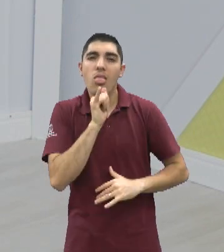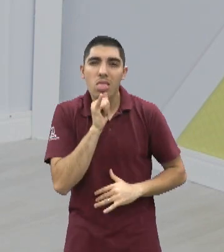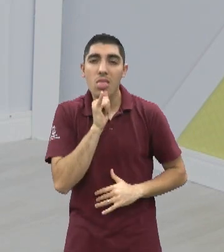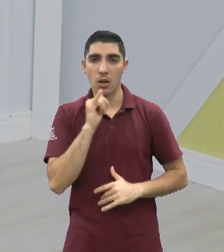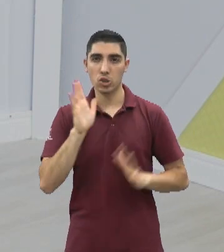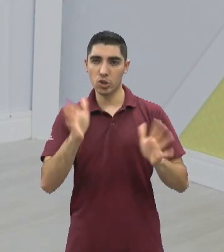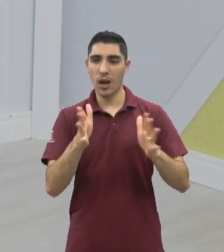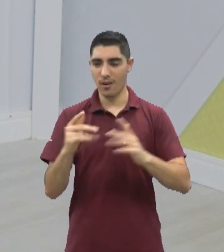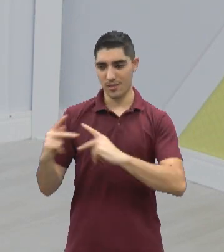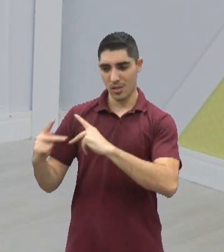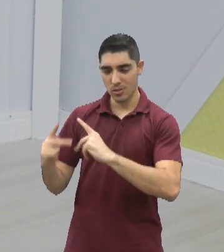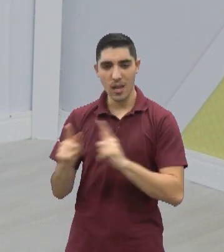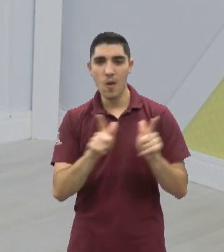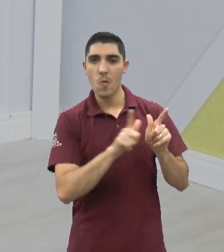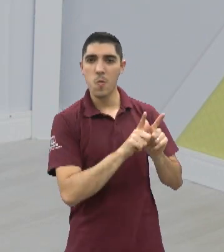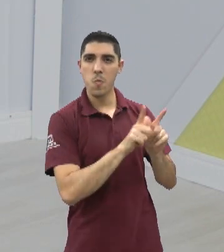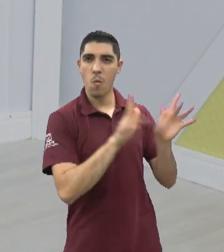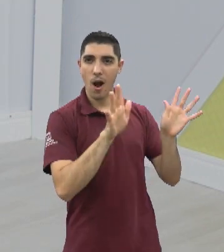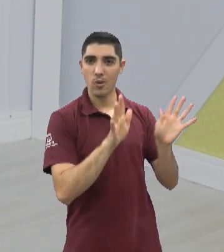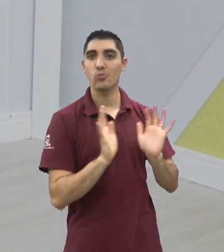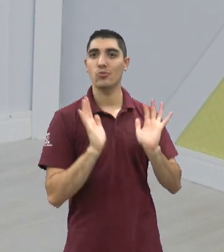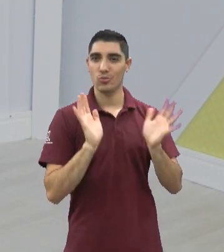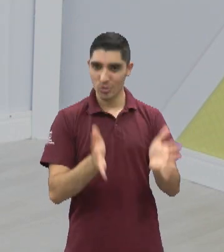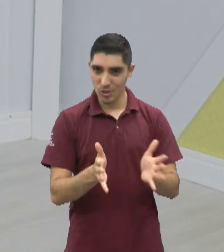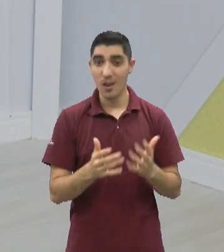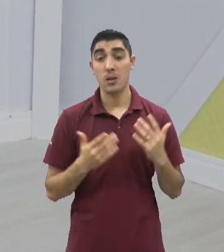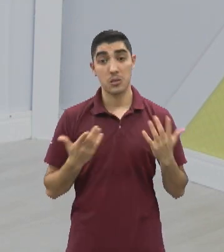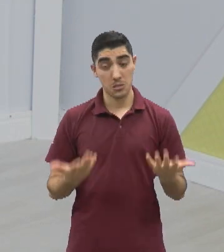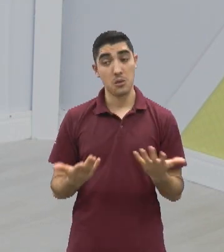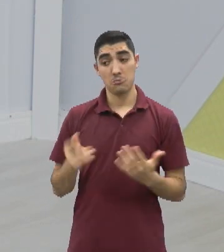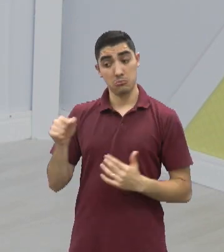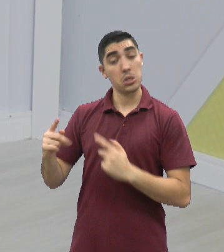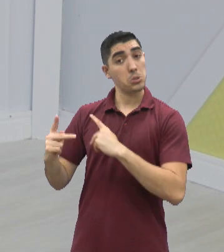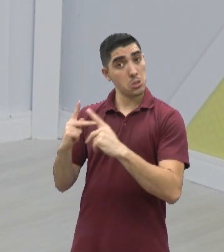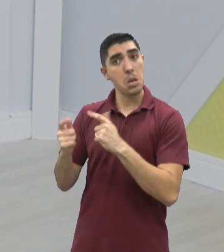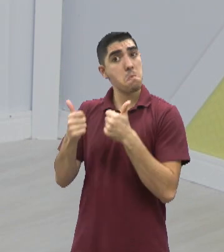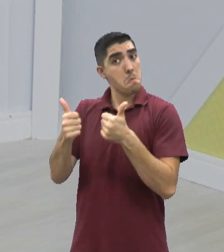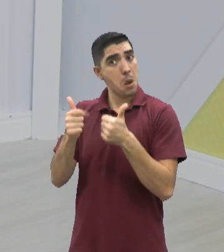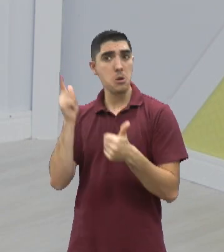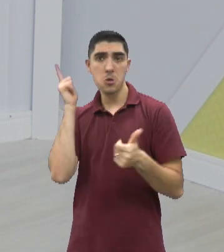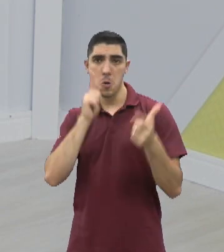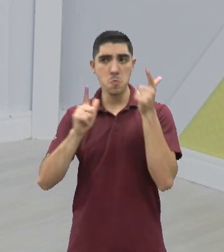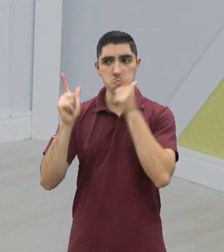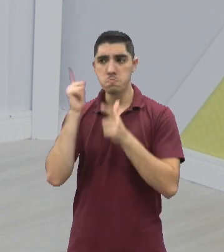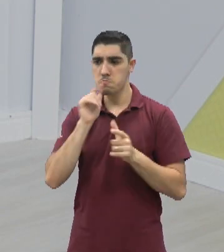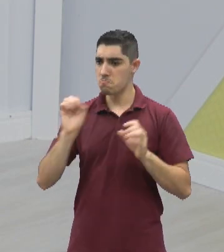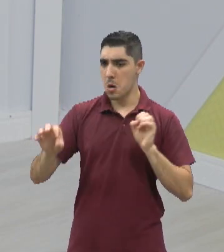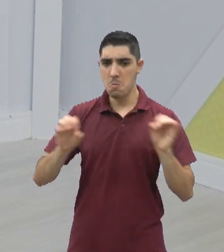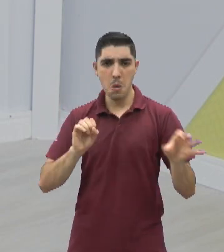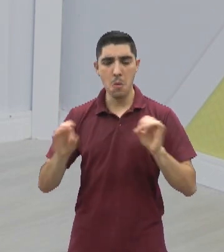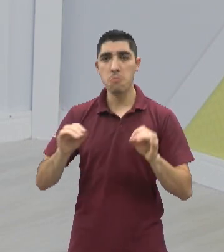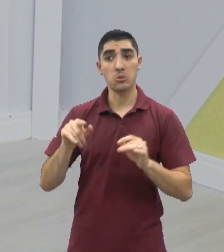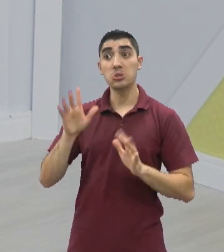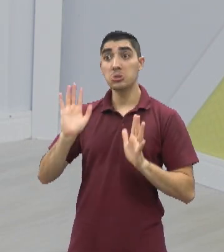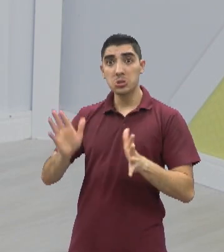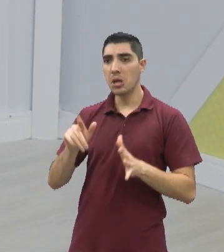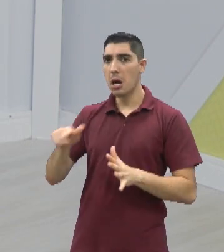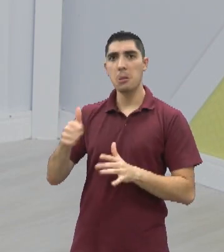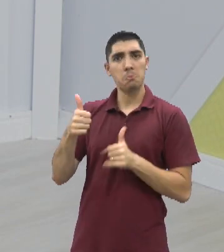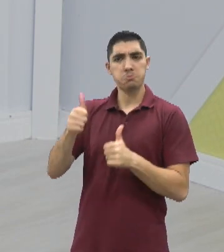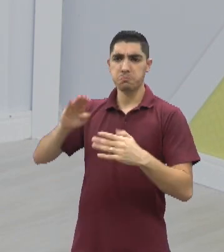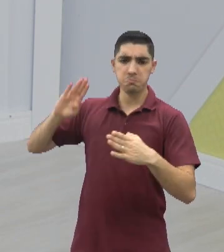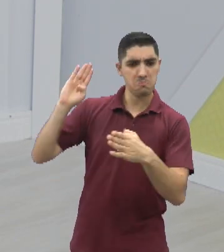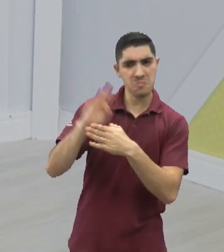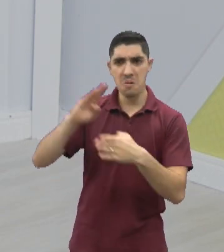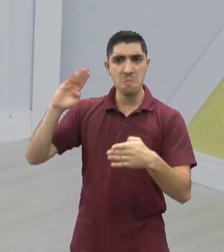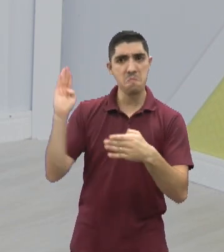jogaram com os sextetos titulares, o São José sobressaiu a equipe do Guarulhos. Bons testes fez a equipe do técnico Reinaldo Bacilieri, agora